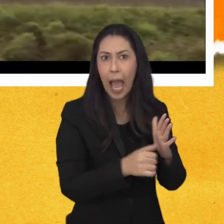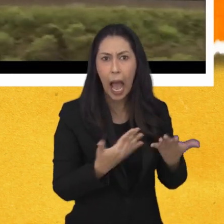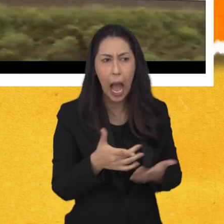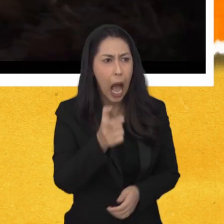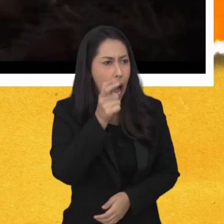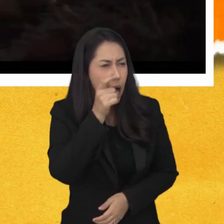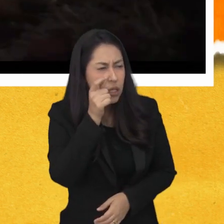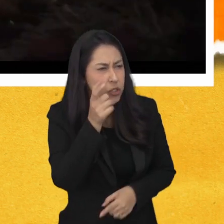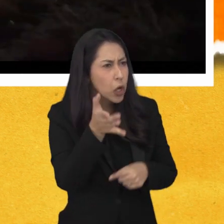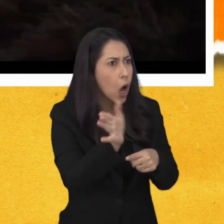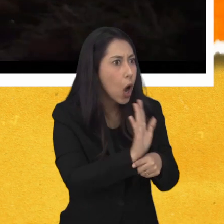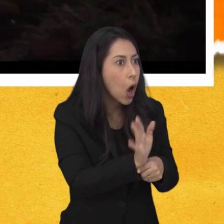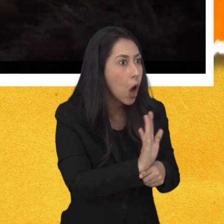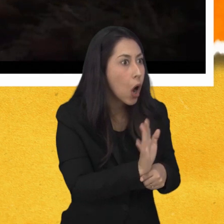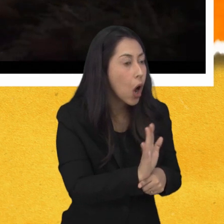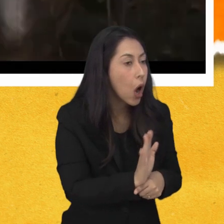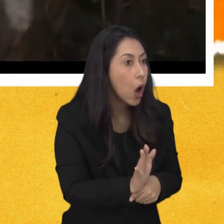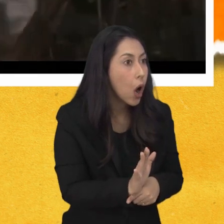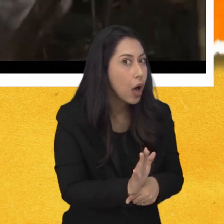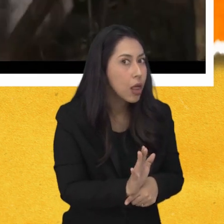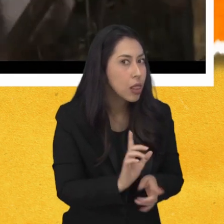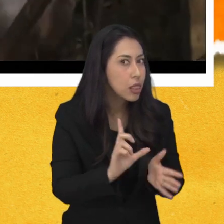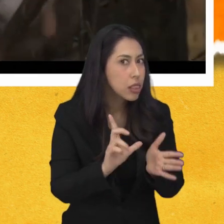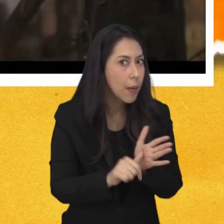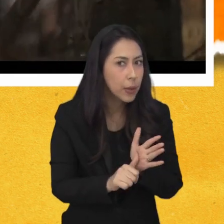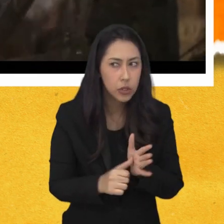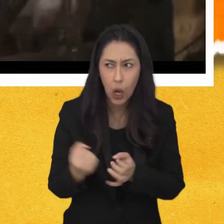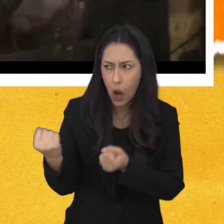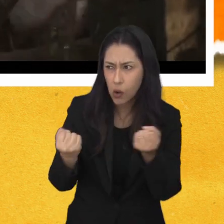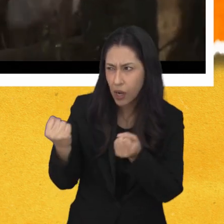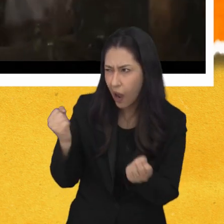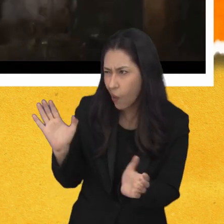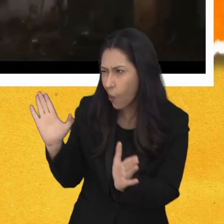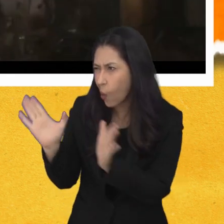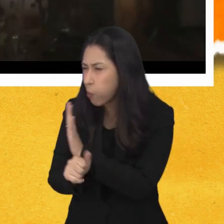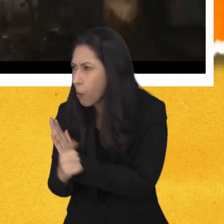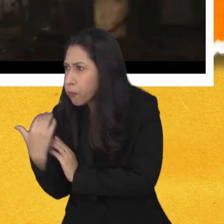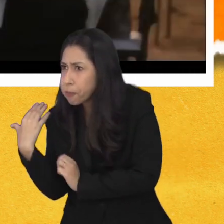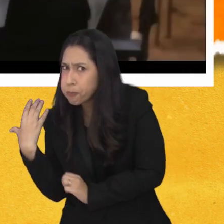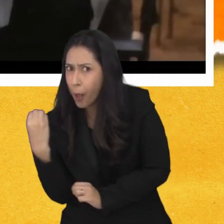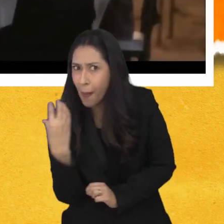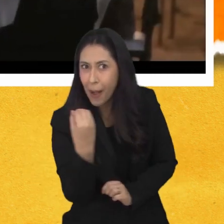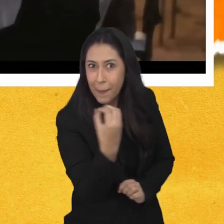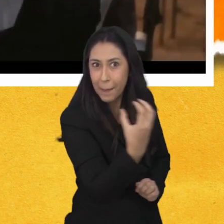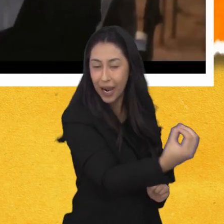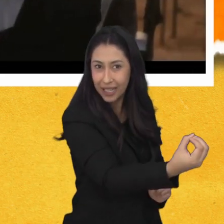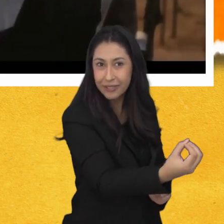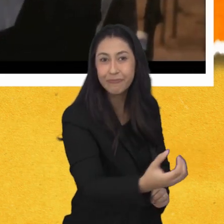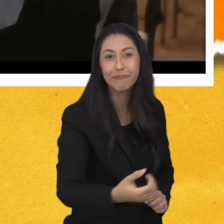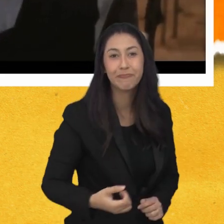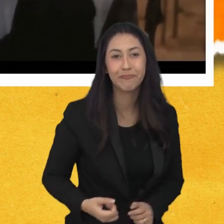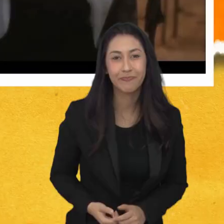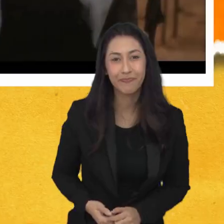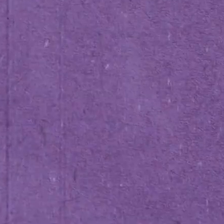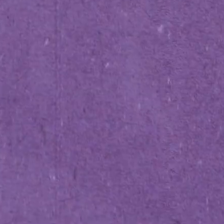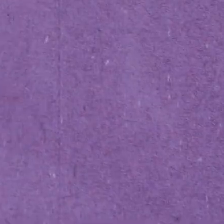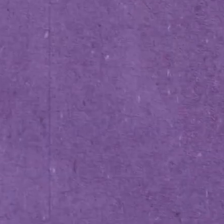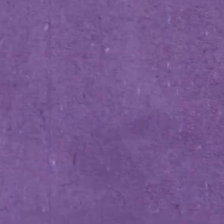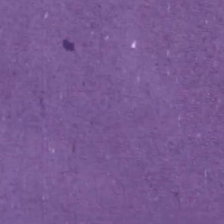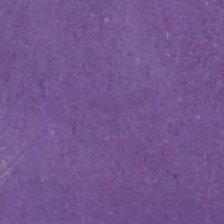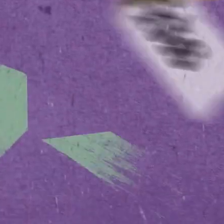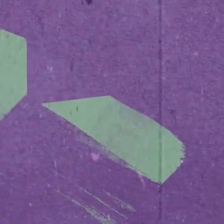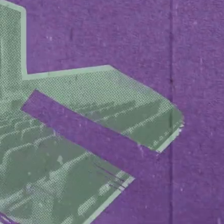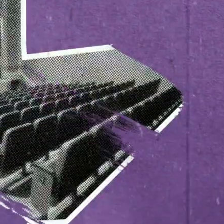Down e, após assistirem um filme na videoteca, saem em uma jornada com um carro roubado do jardineiro.